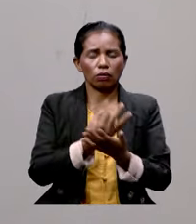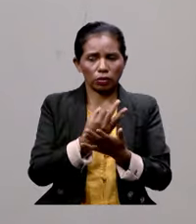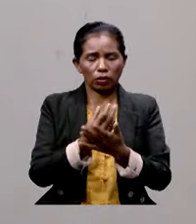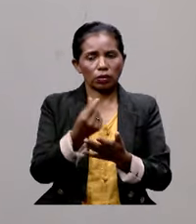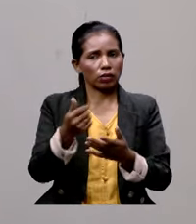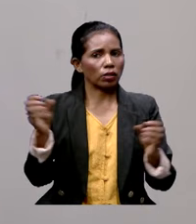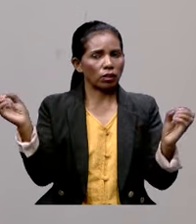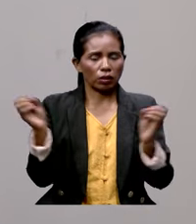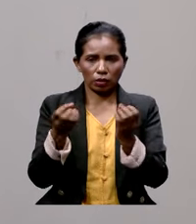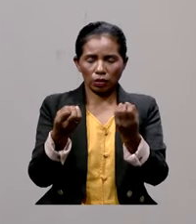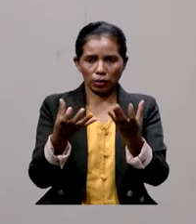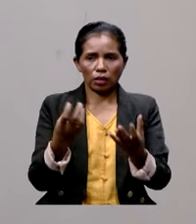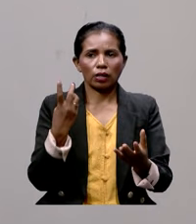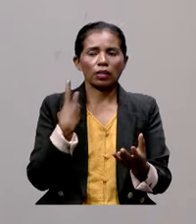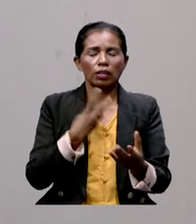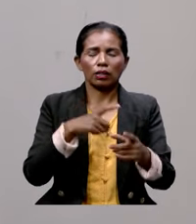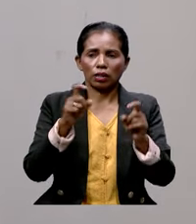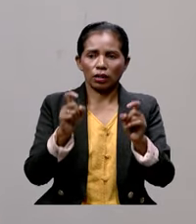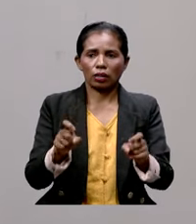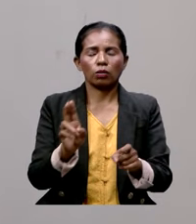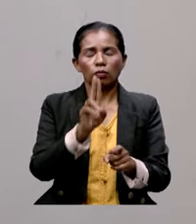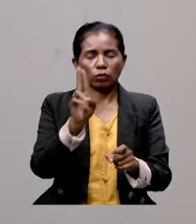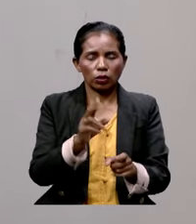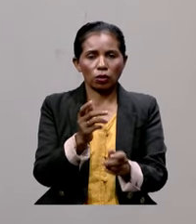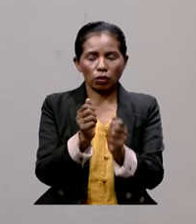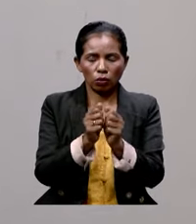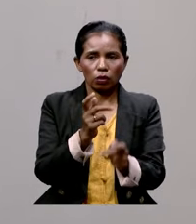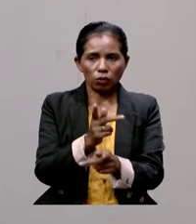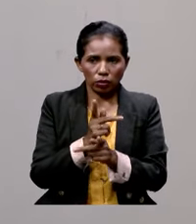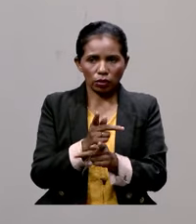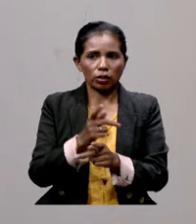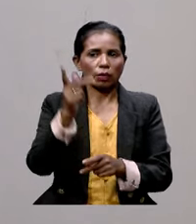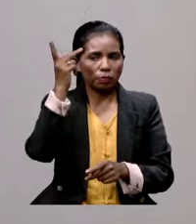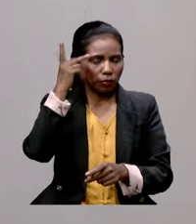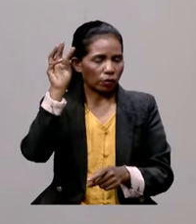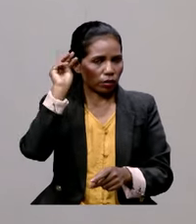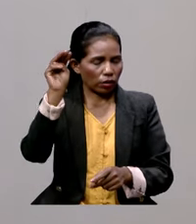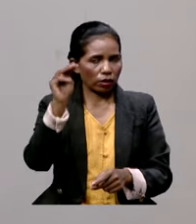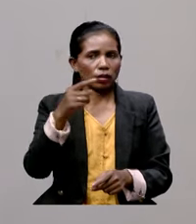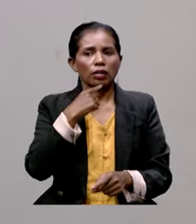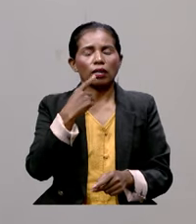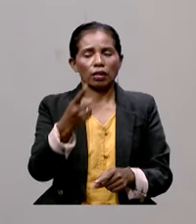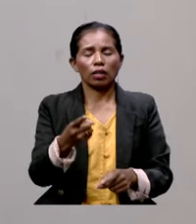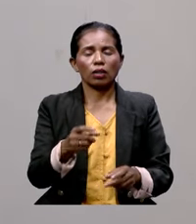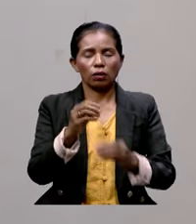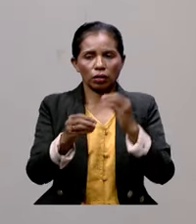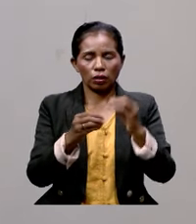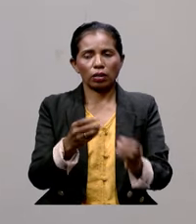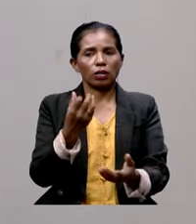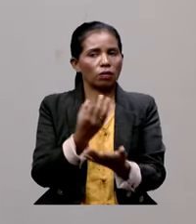la barra aqui, né? Ita tem que gastar o cuidado, e hoje o senhor primeiro-ministro expressa de unida, né? Cata